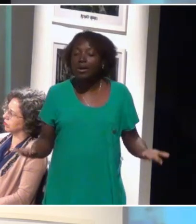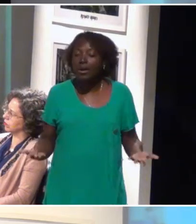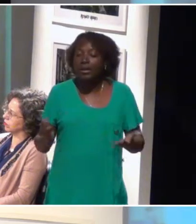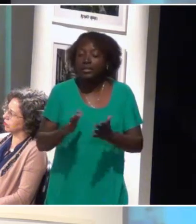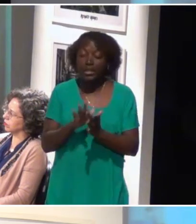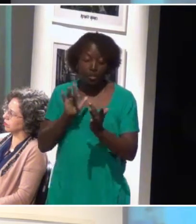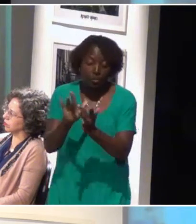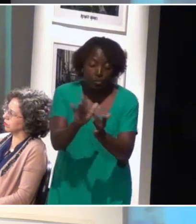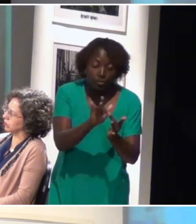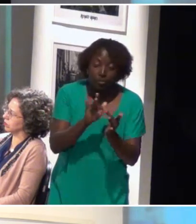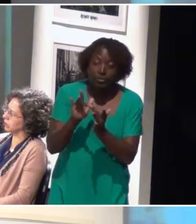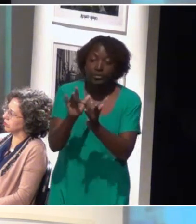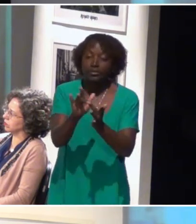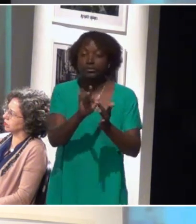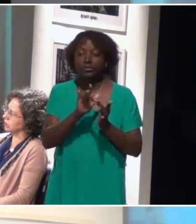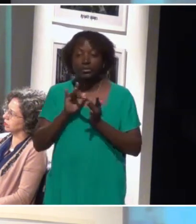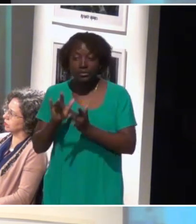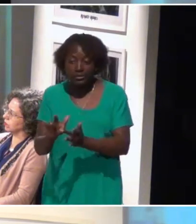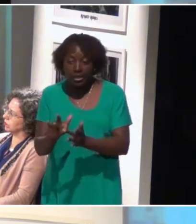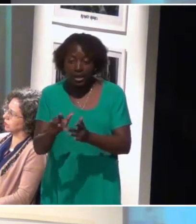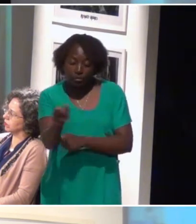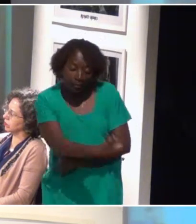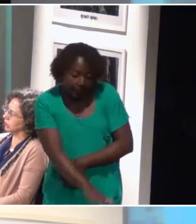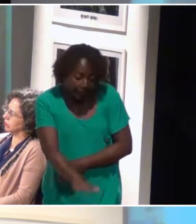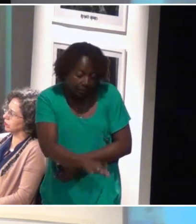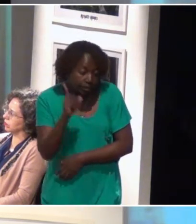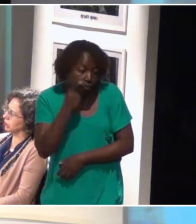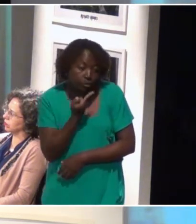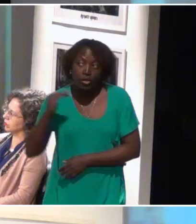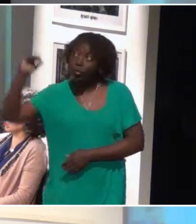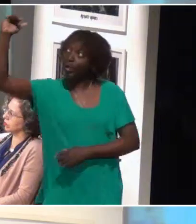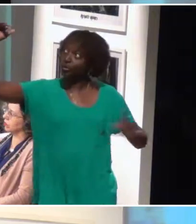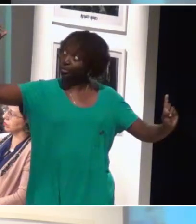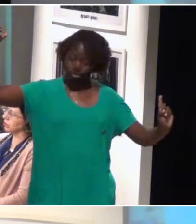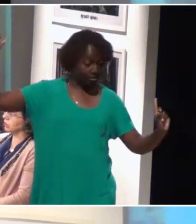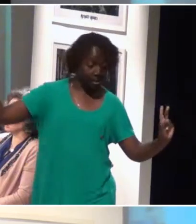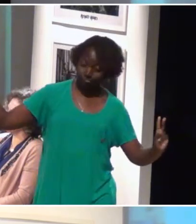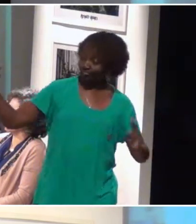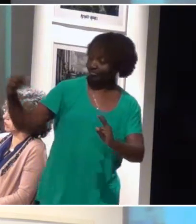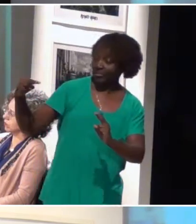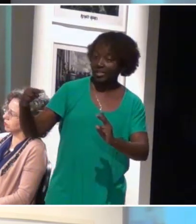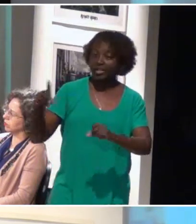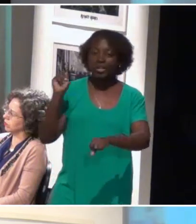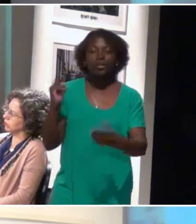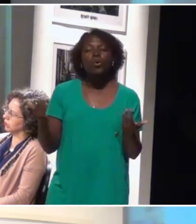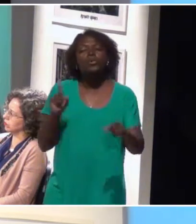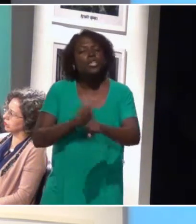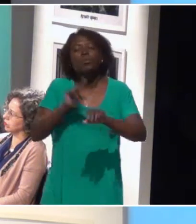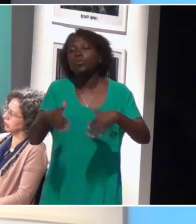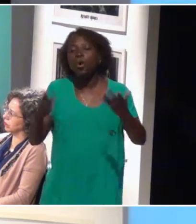esse contato com muitas vezes, é o primeiro contato da criança surda com um adulto surdo. É quando a oficina chega nessa escola.